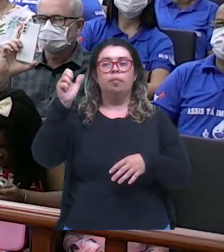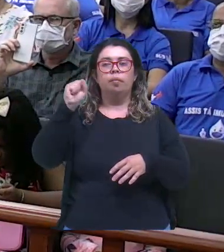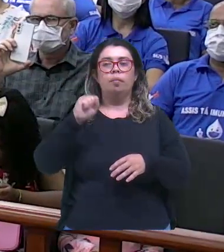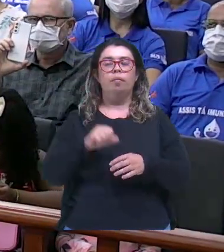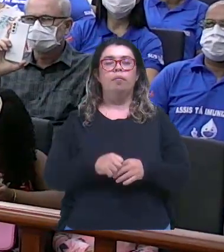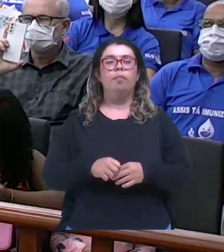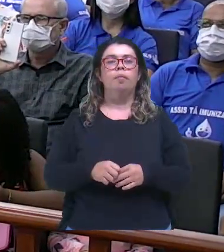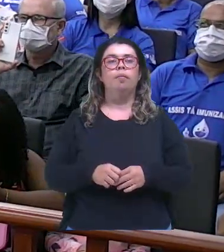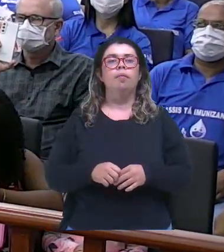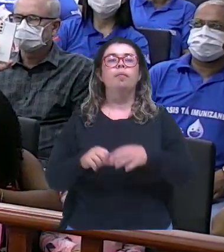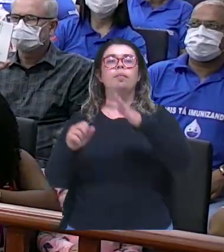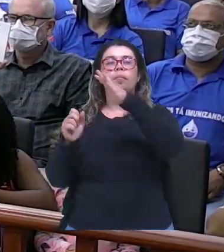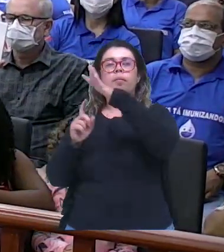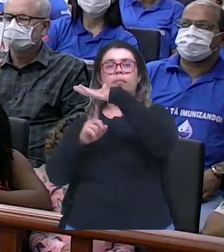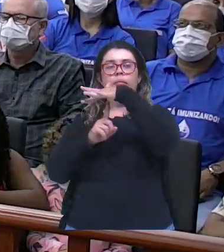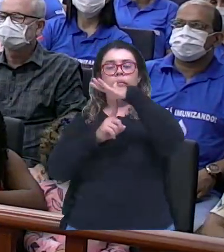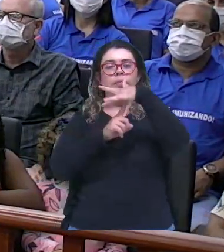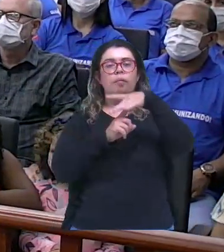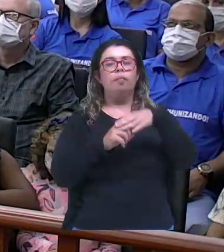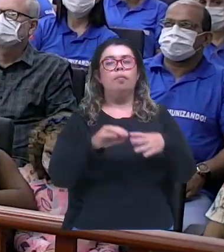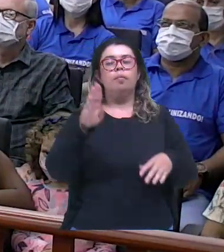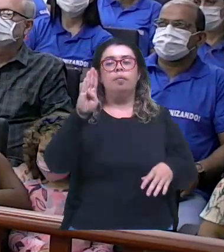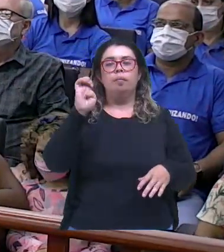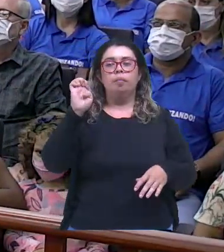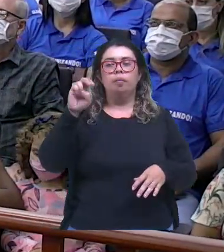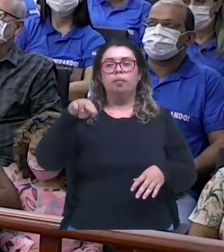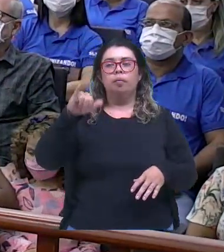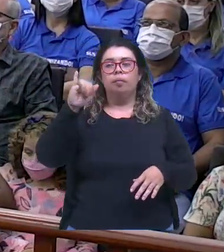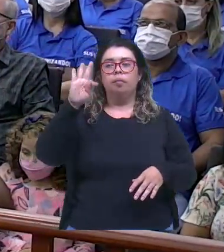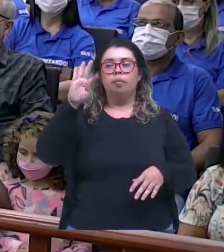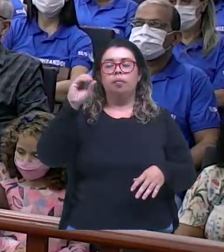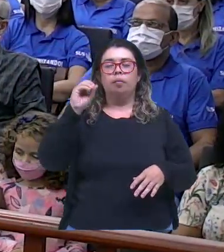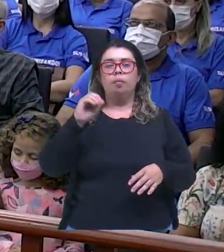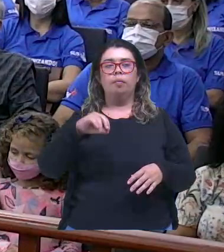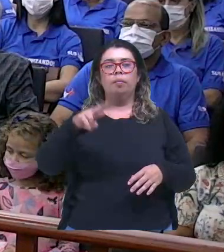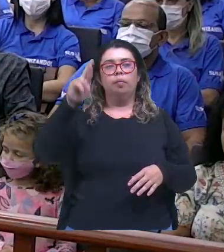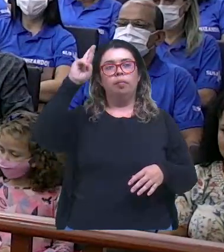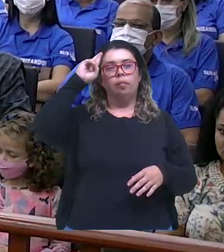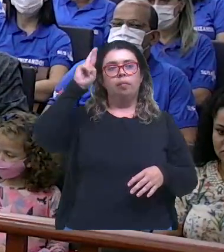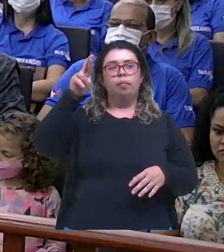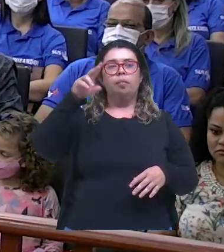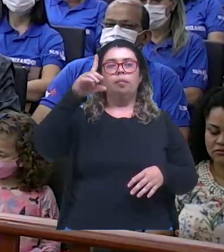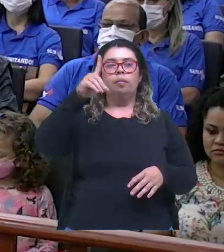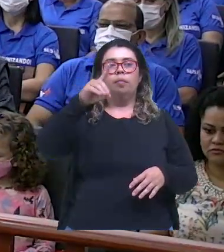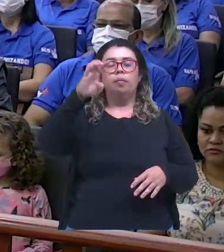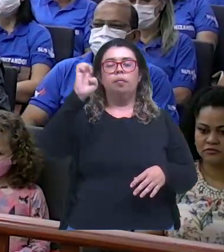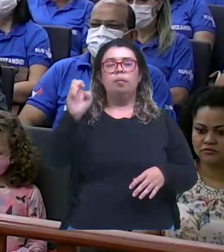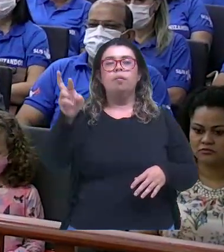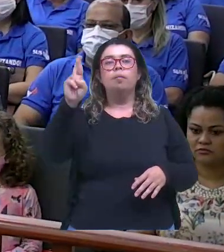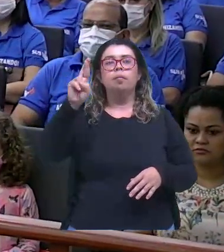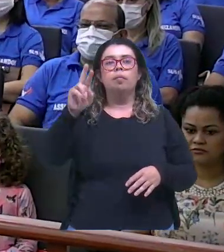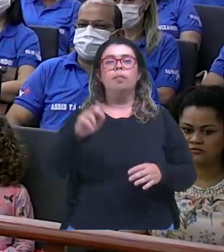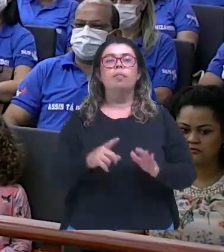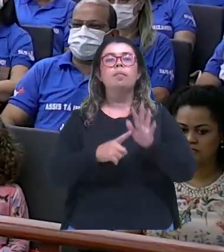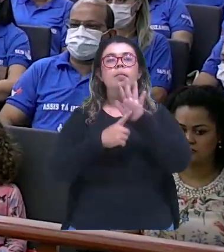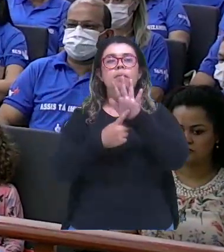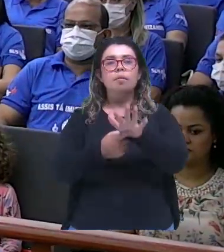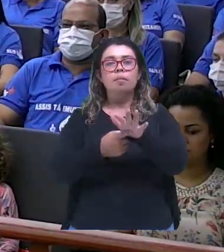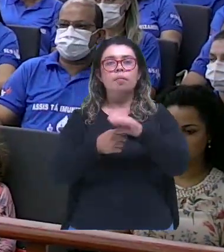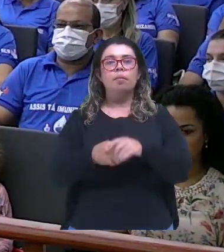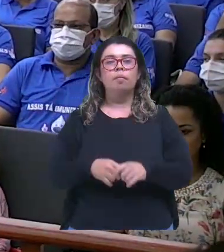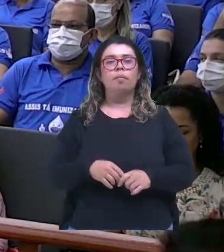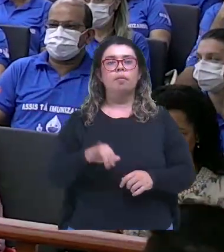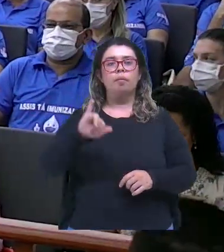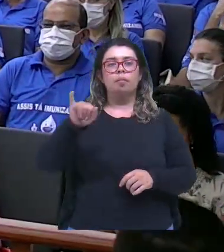Base Ambiental, Benito Bigotto Júnior, diretor administrativo do DR, representando o nosso diretor